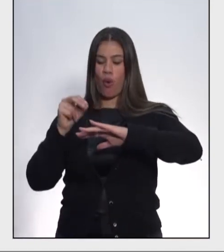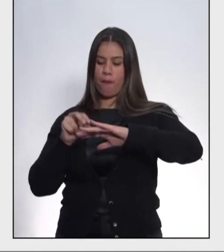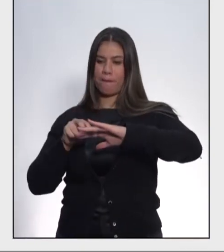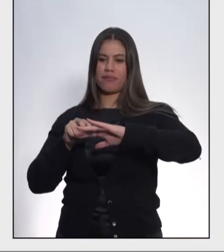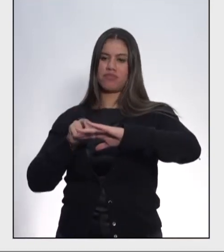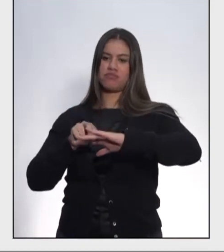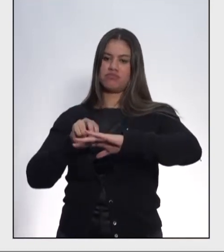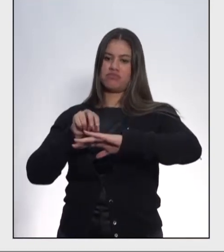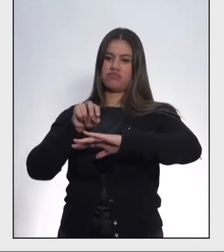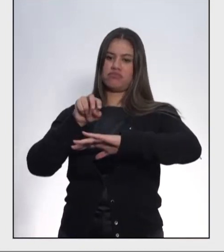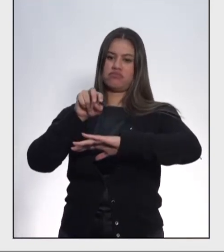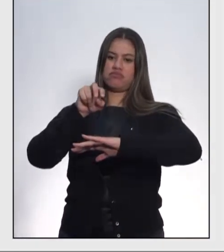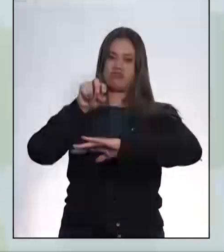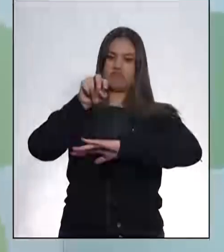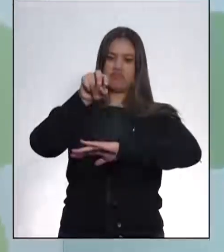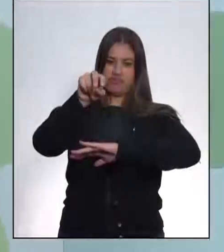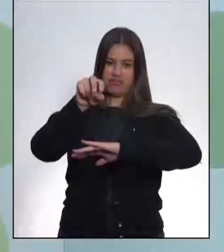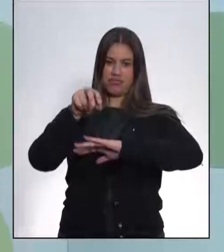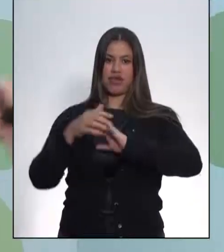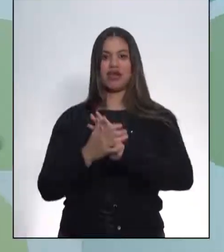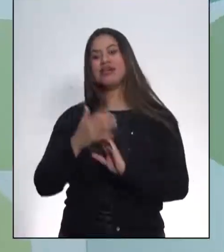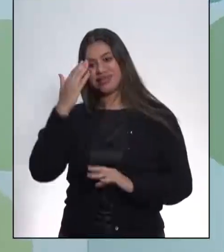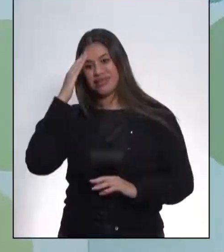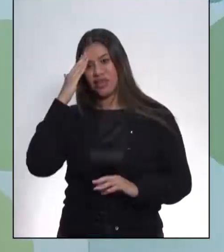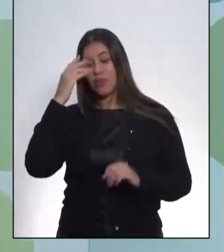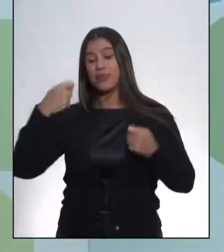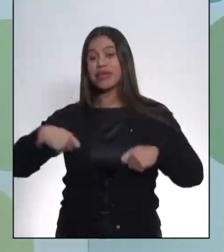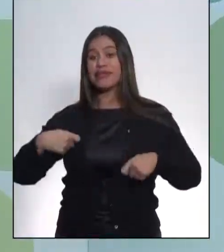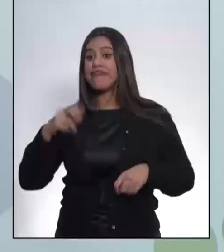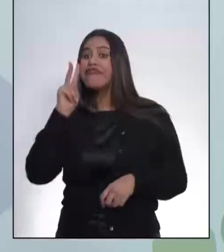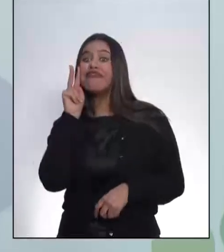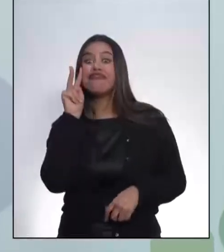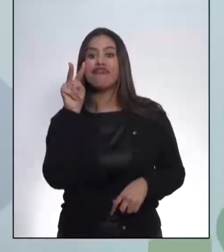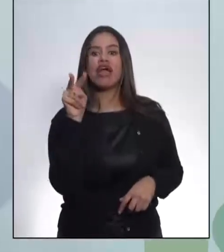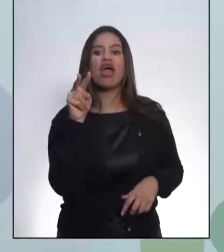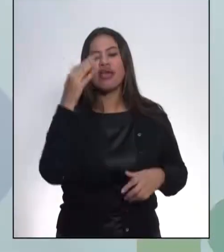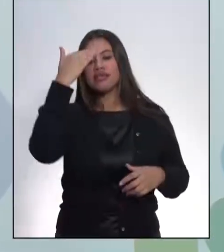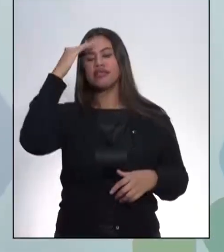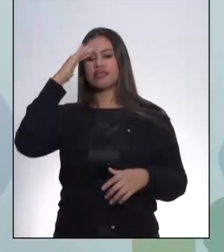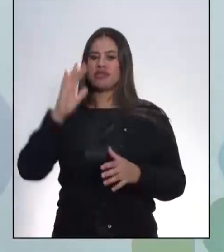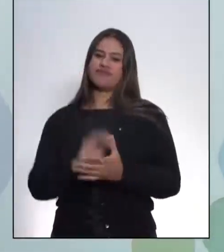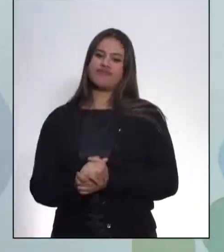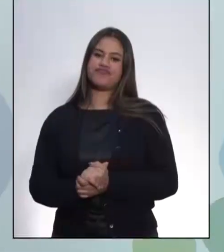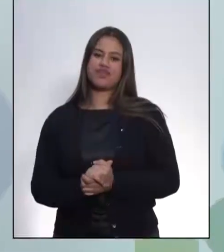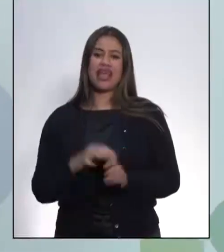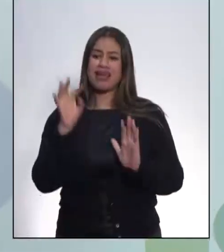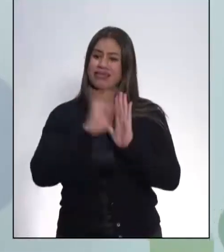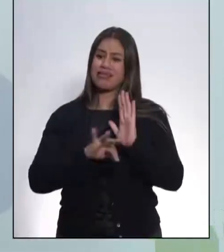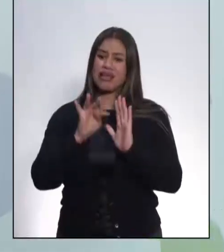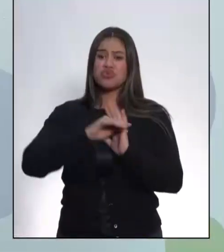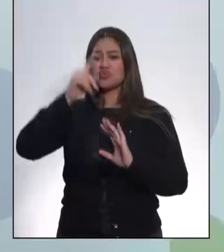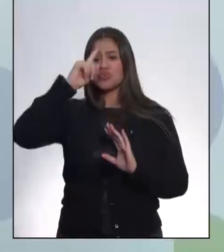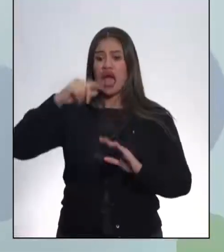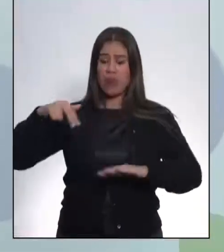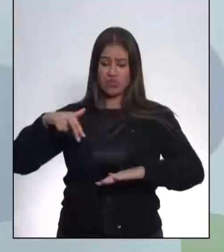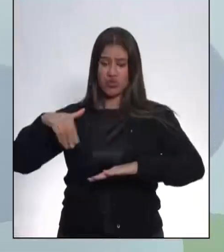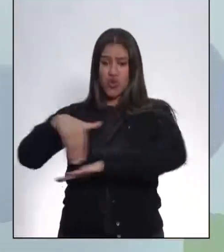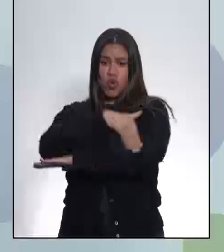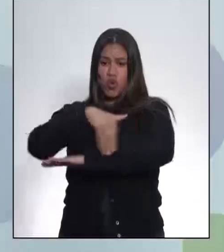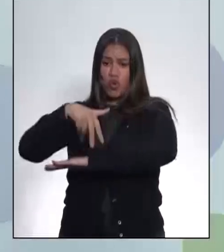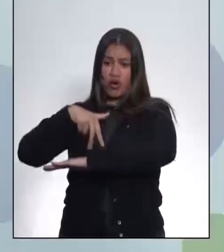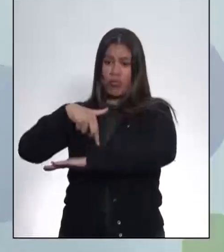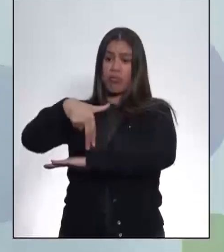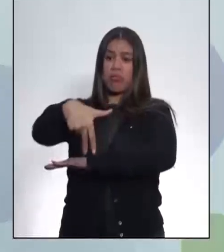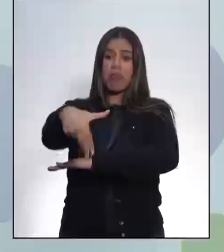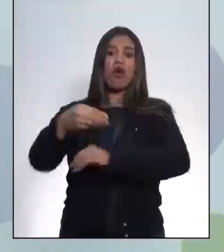costas, mas não está escrito em lugar nenhum isso. Você precisa entender a vida. Tem gente que não sabe ler o texto, atravessar a rua. Tem 500